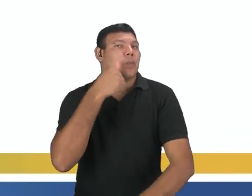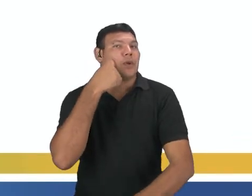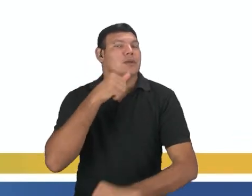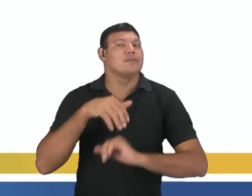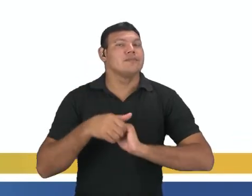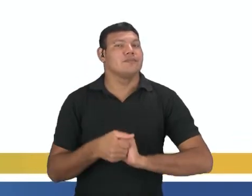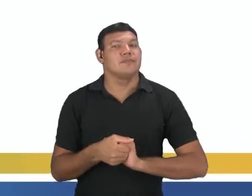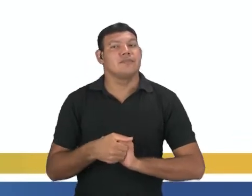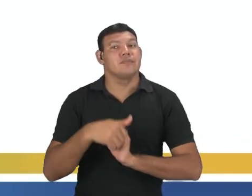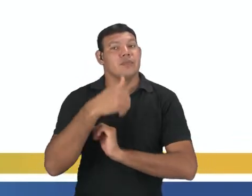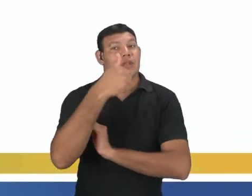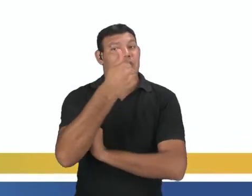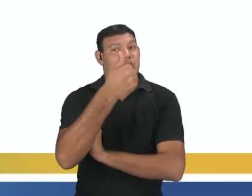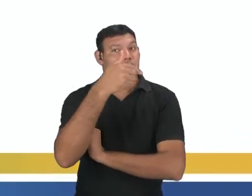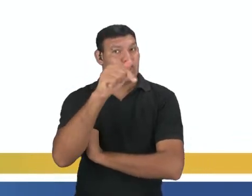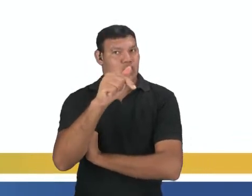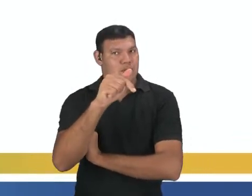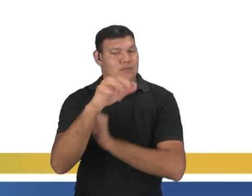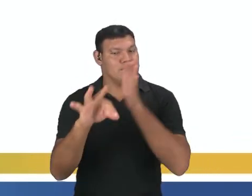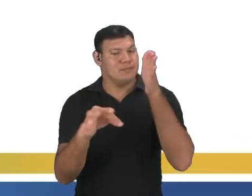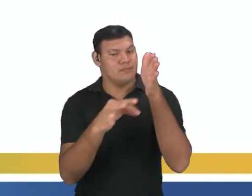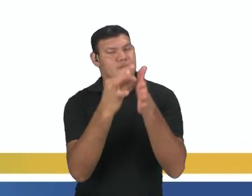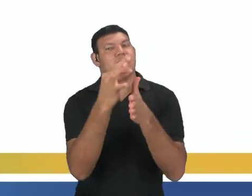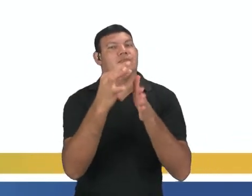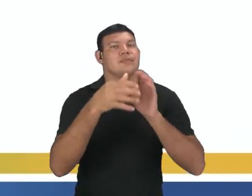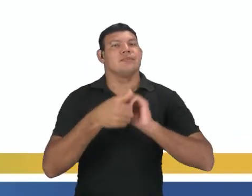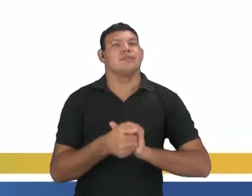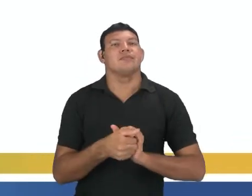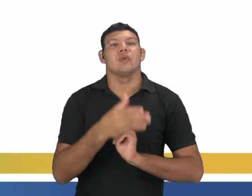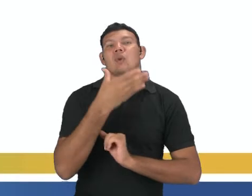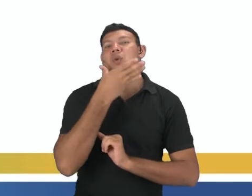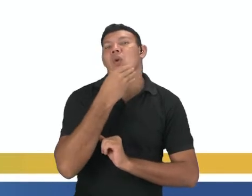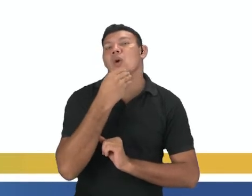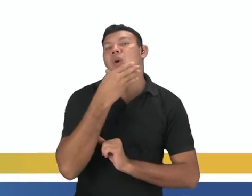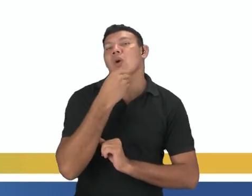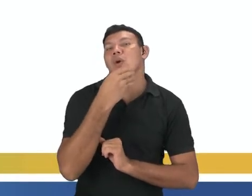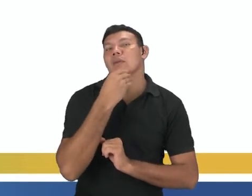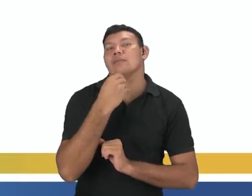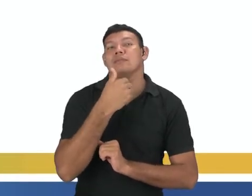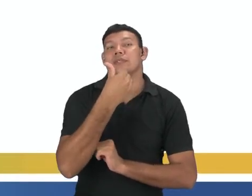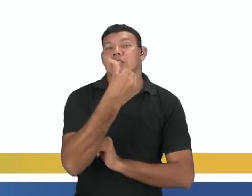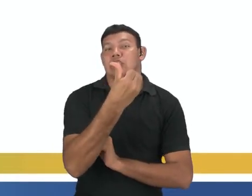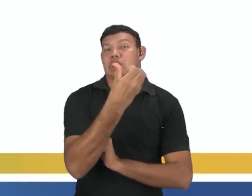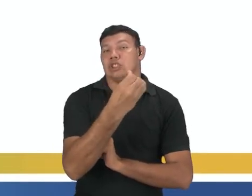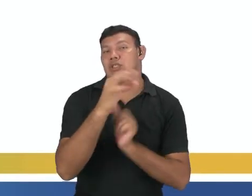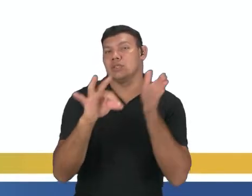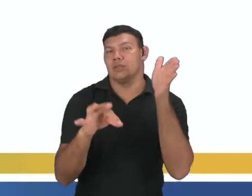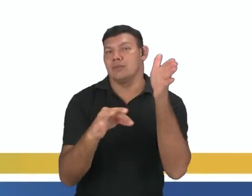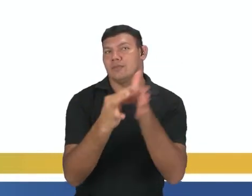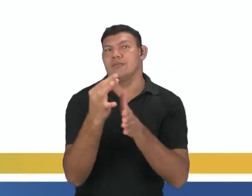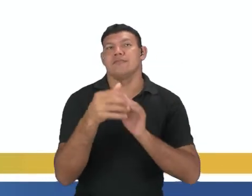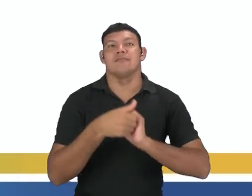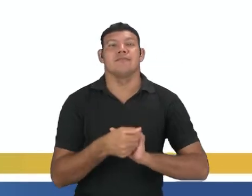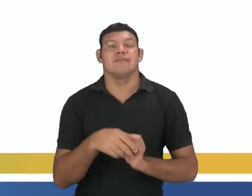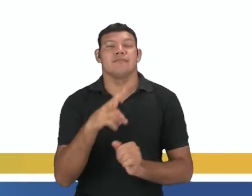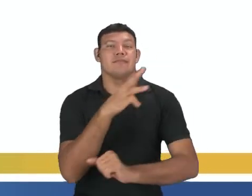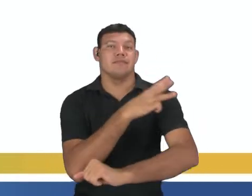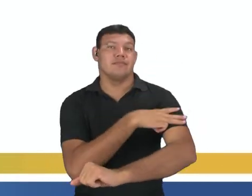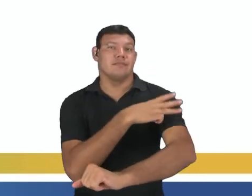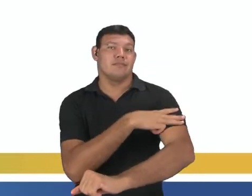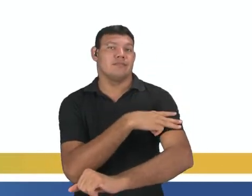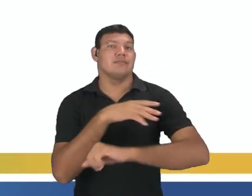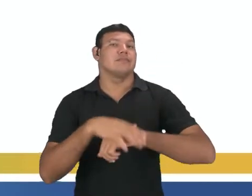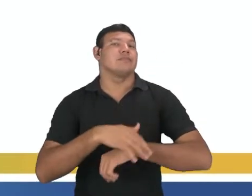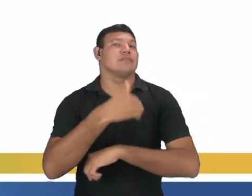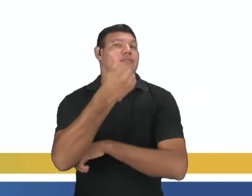de meninas, 17 meninas. E de meninos, 16 meninos. No terceiro ano,